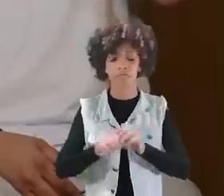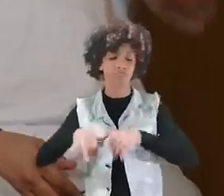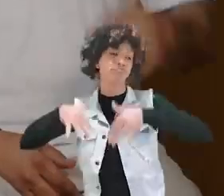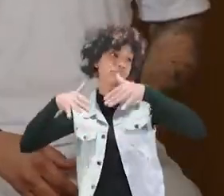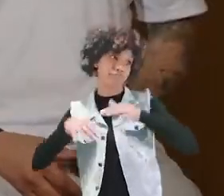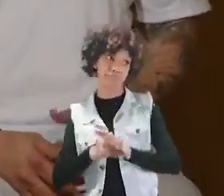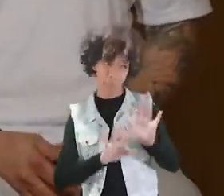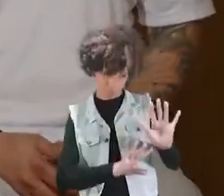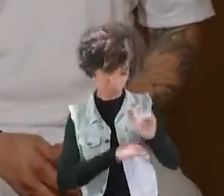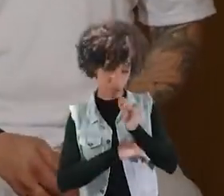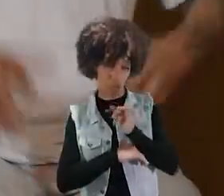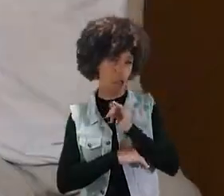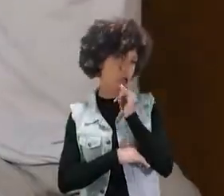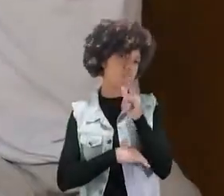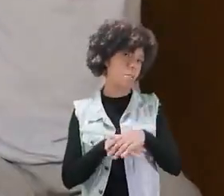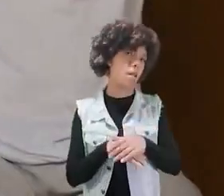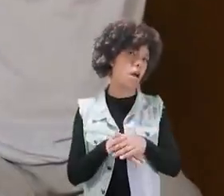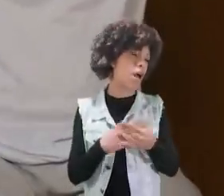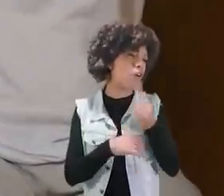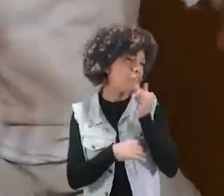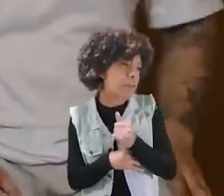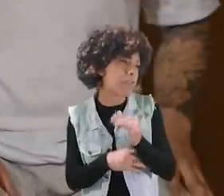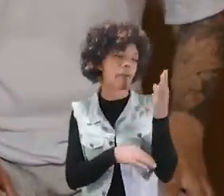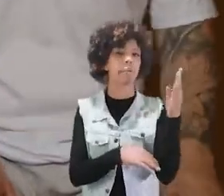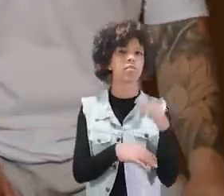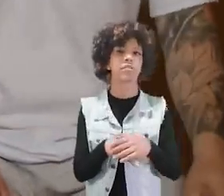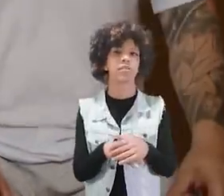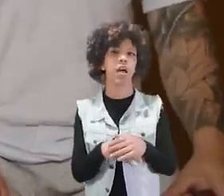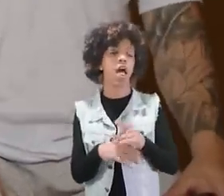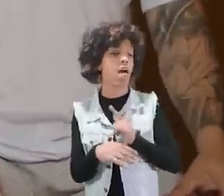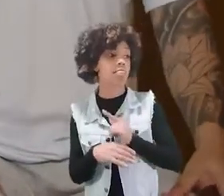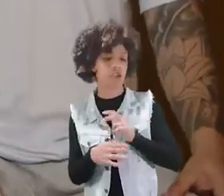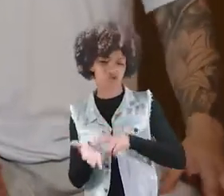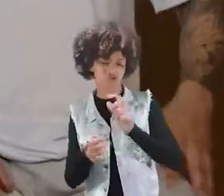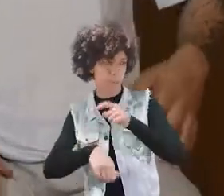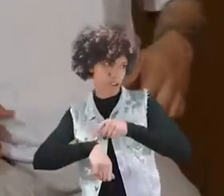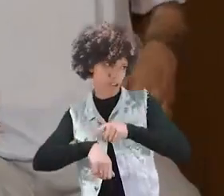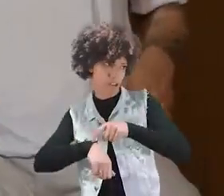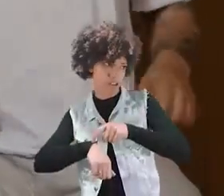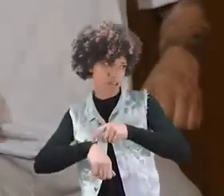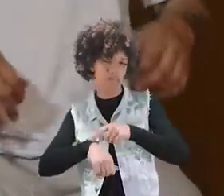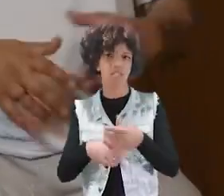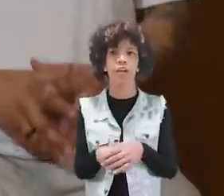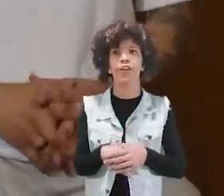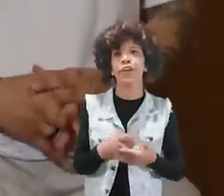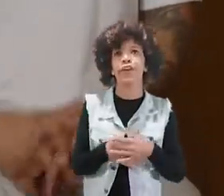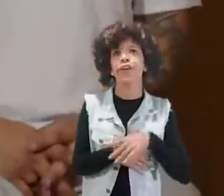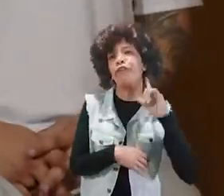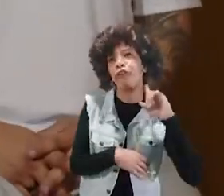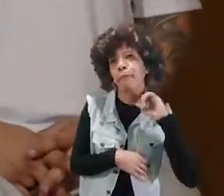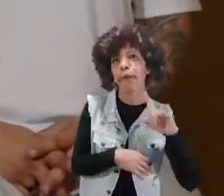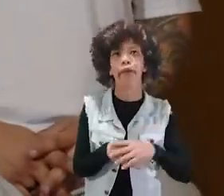sim quando você bota Fluminense e Botafogo gigante Quando você bota para jogar bola Botafogo e Vasco de manhã e bota pra jogar